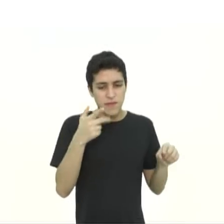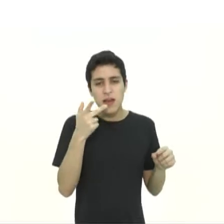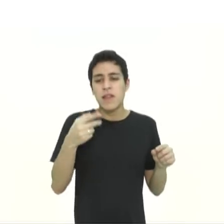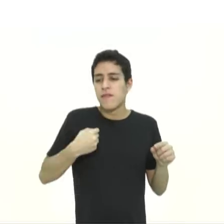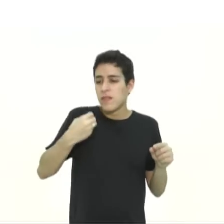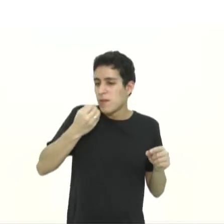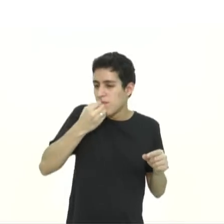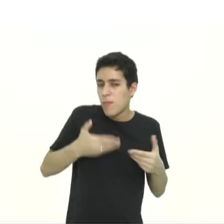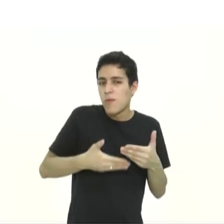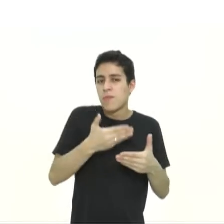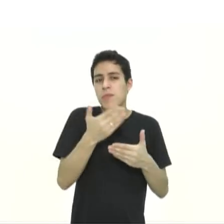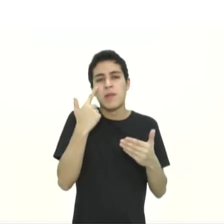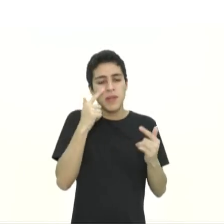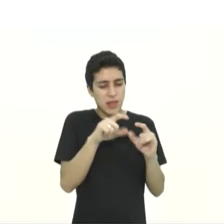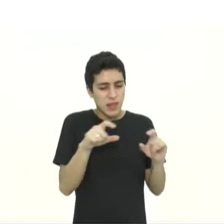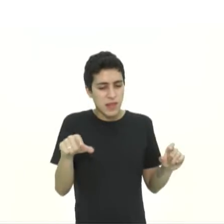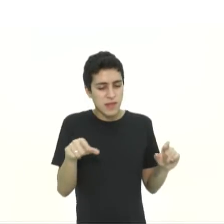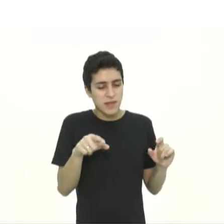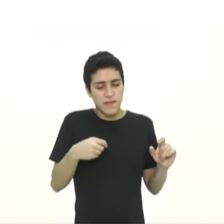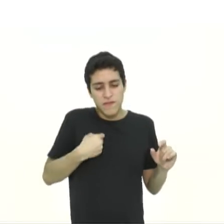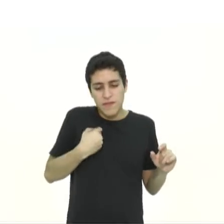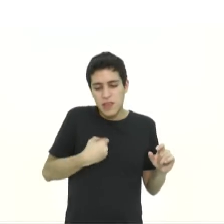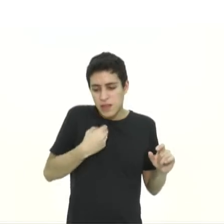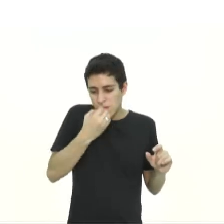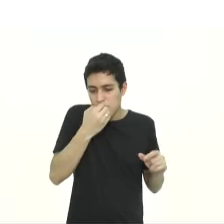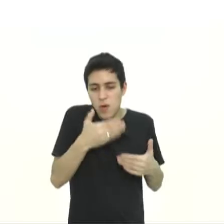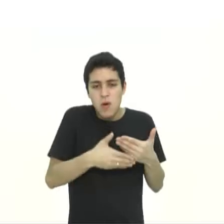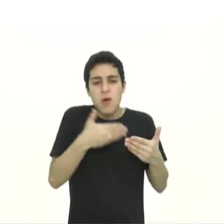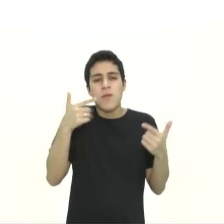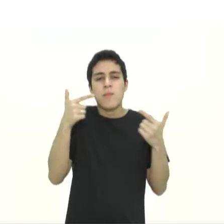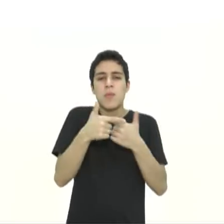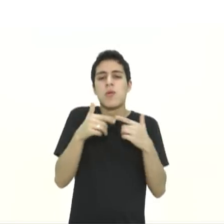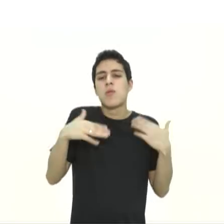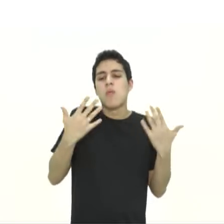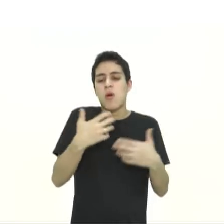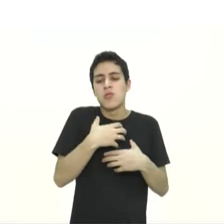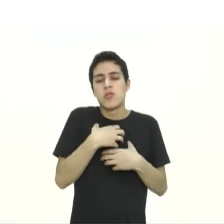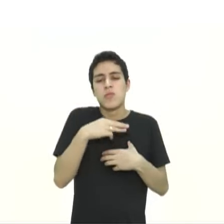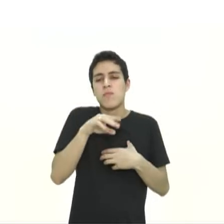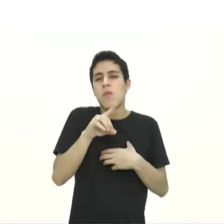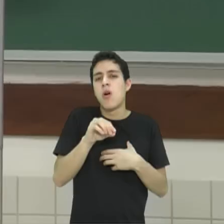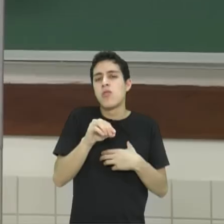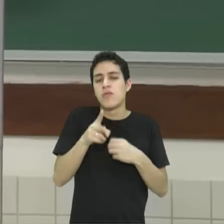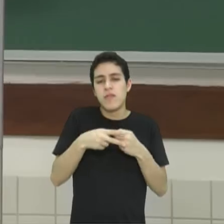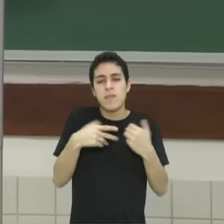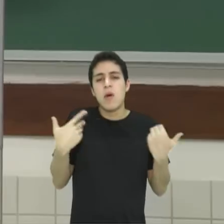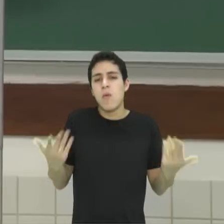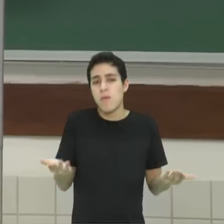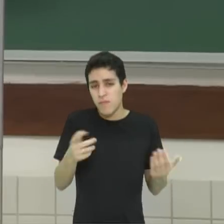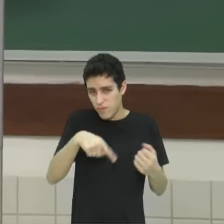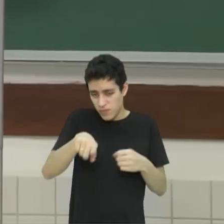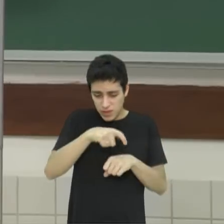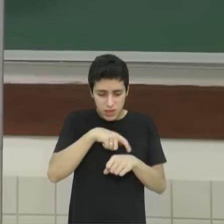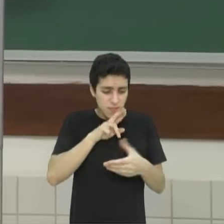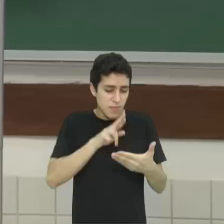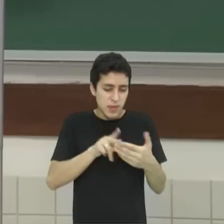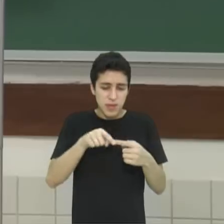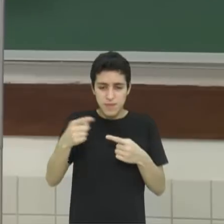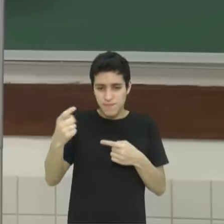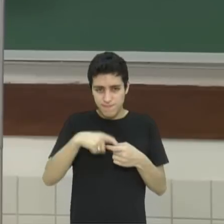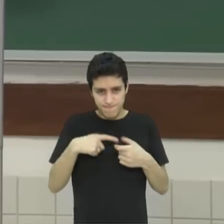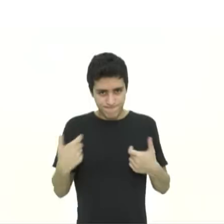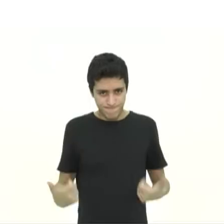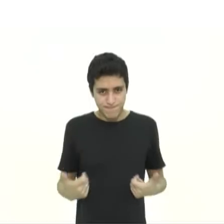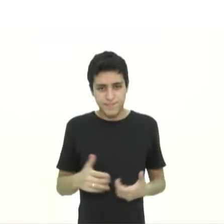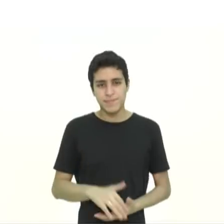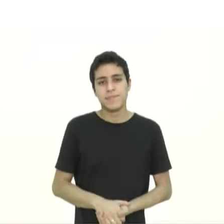humor. Esse trecho do viva a vida com bom humor está em que modo verbal? Você vai ter um tempinho para responder e nós já